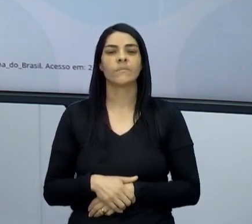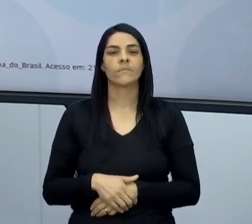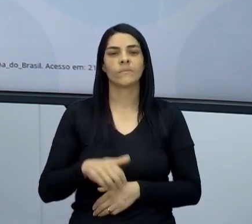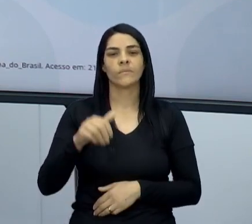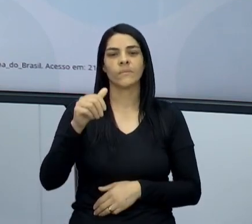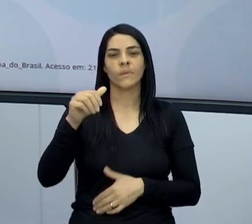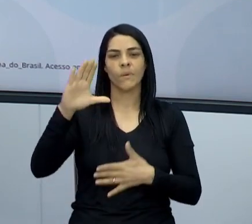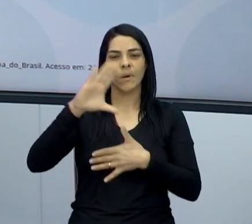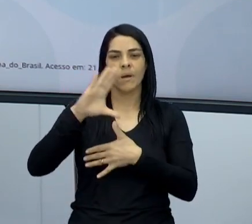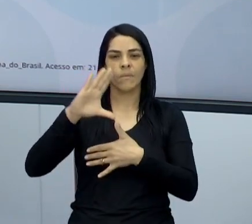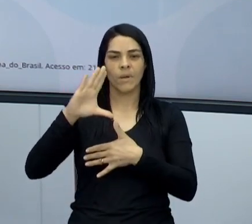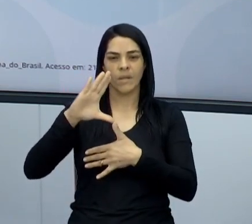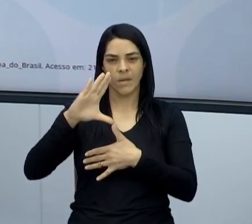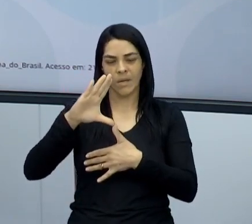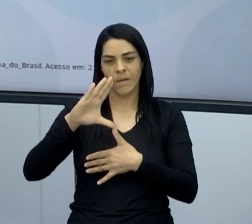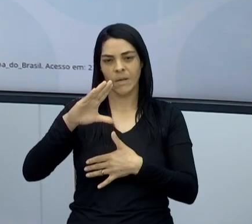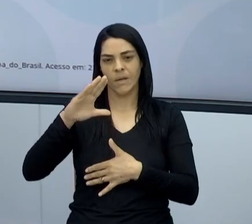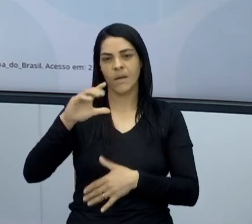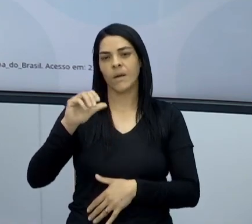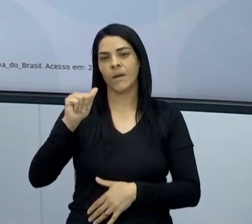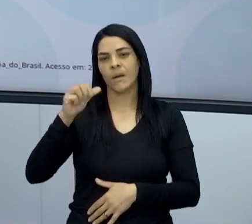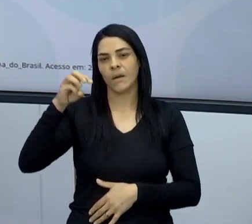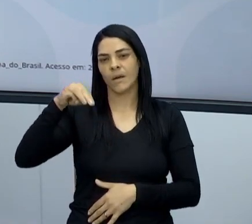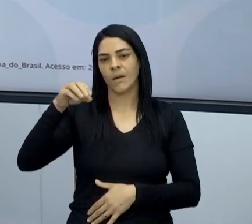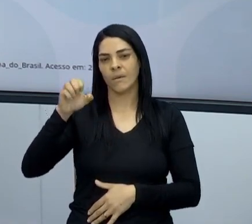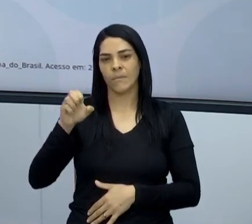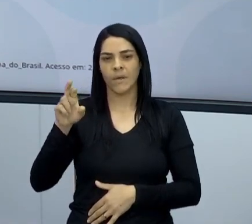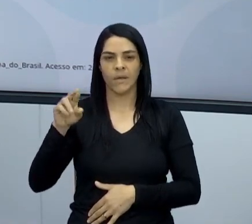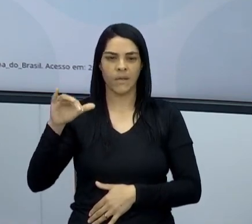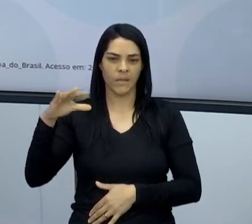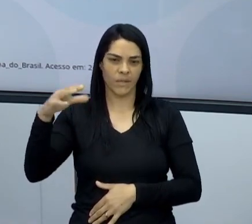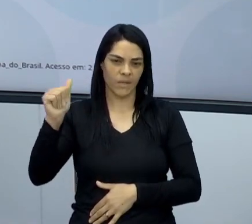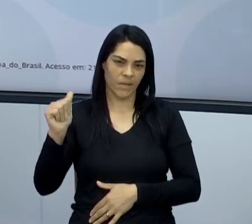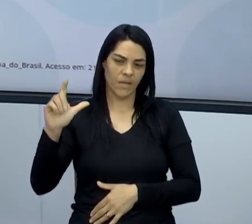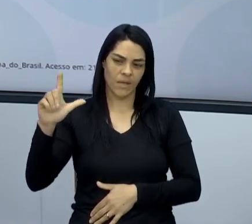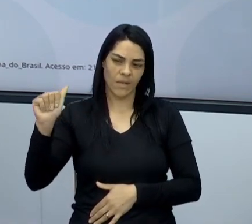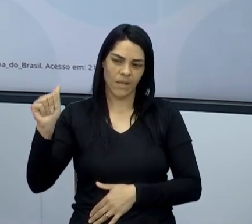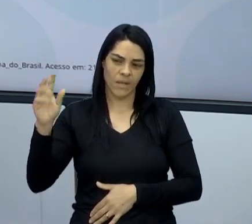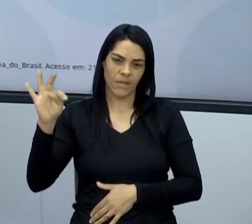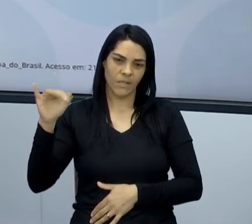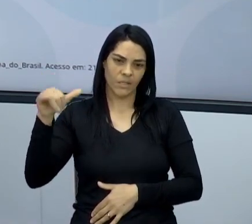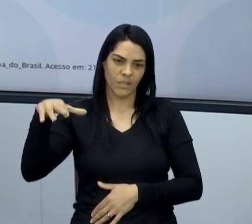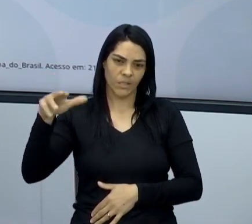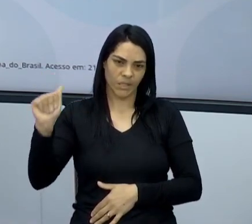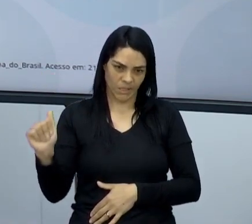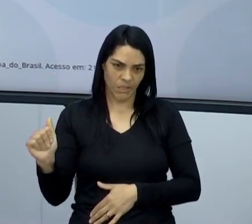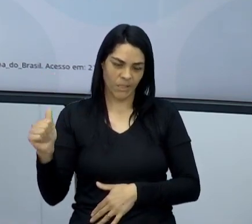aproxima a América Latina, você está afastando, né, o eixo, né, que seria Japão,